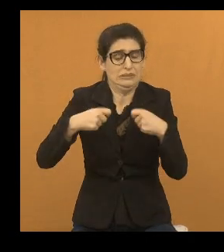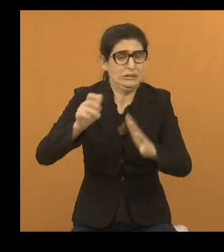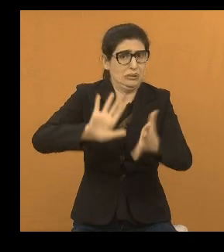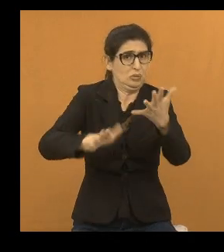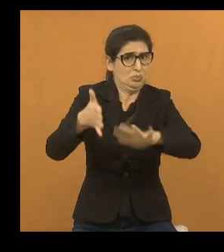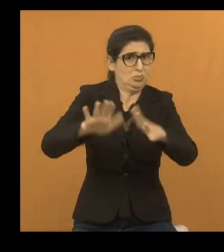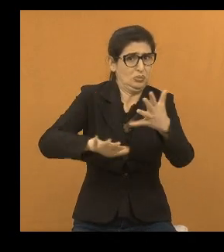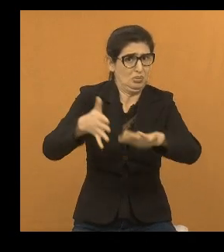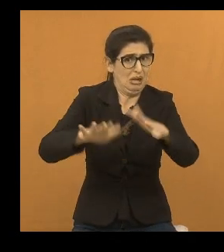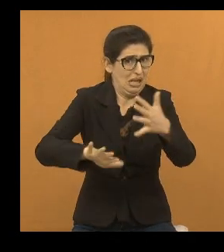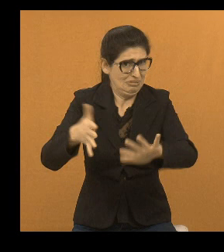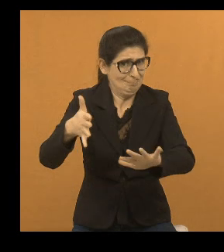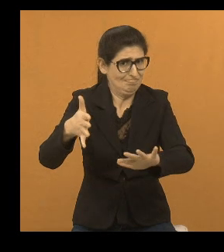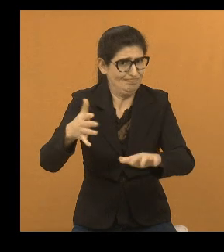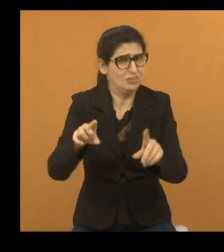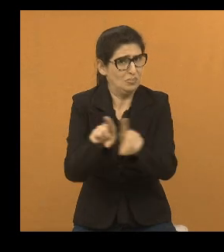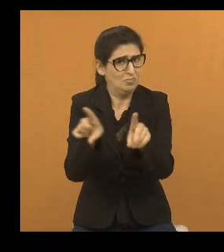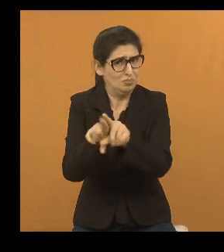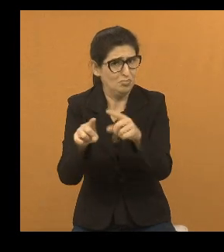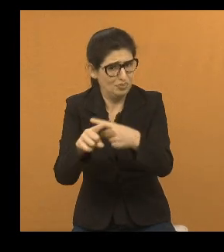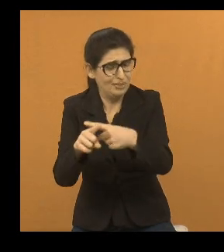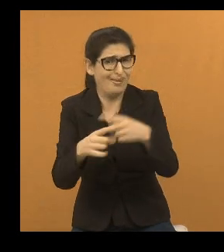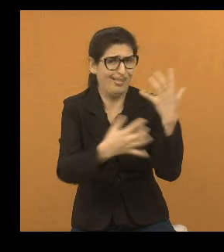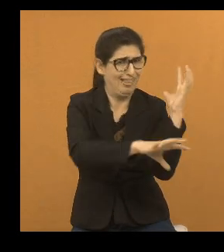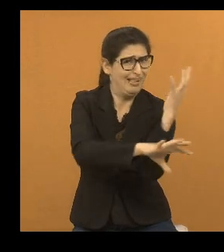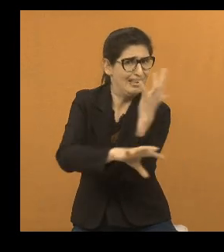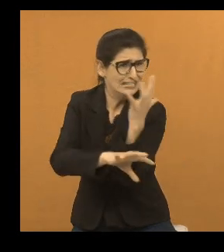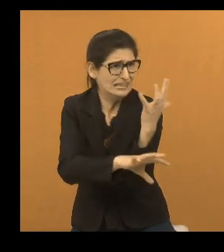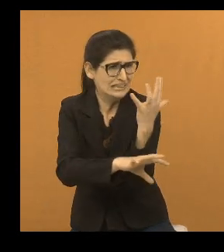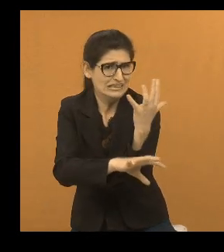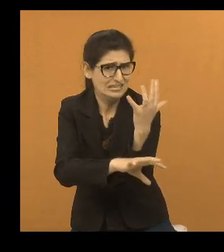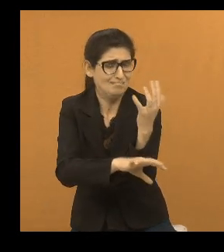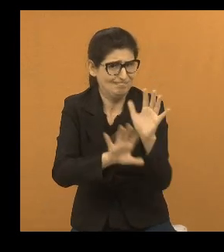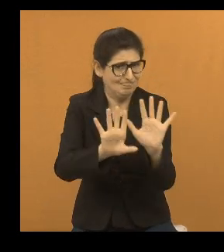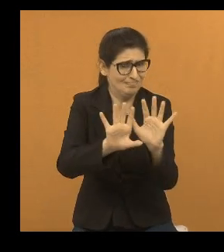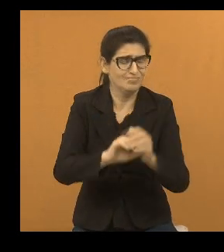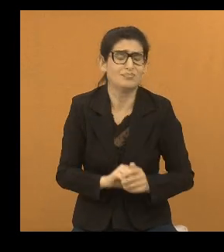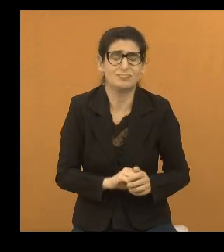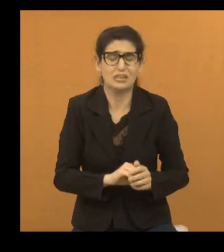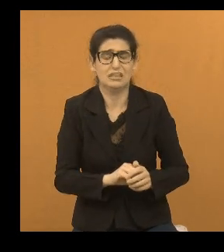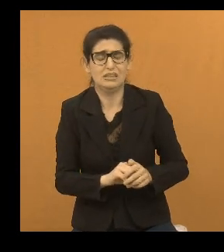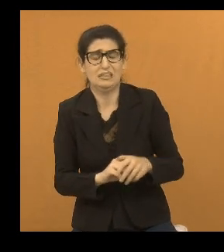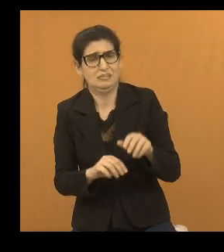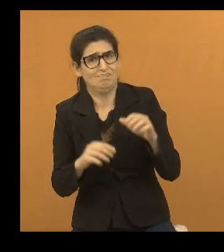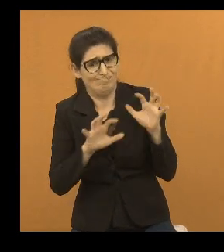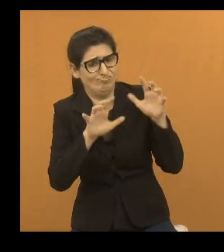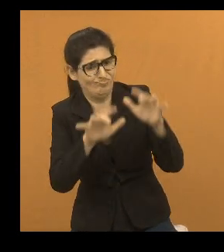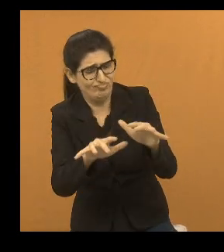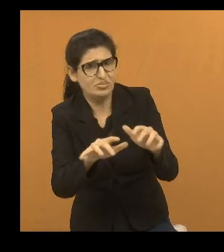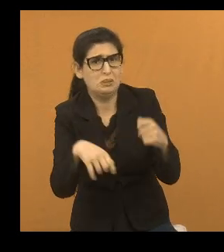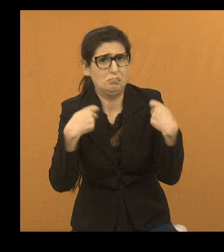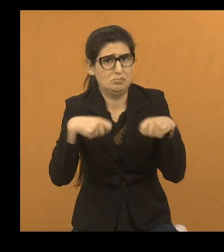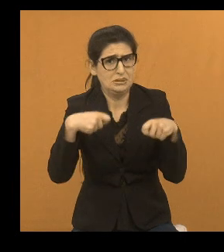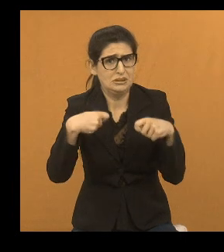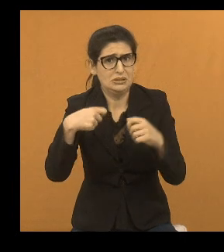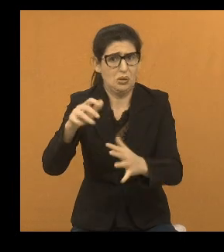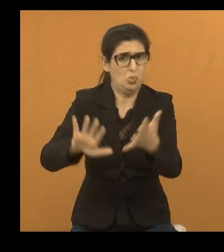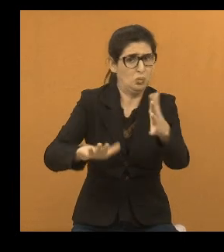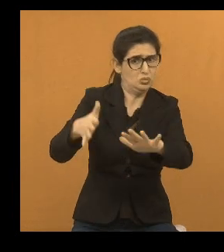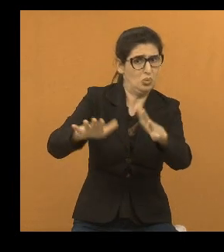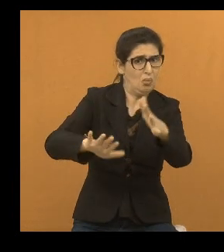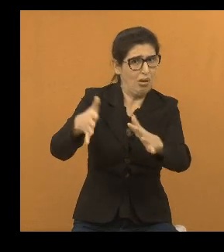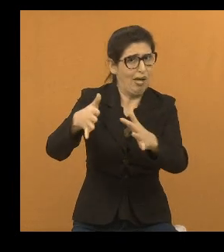em função das condições ambientais locais. Já existe uma determinada ocupação, nós precisamos ordenar e controlar um pouco